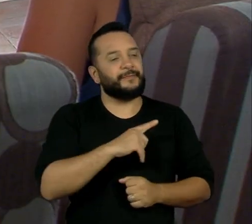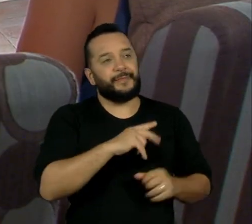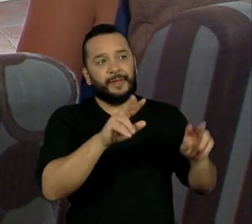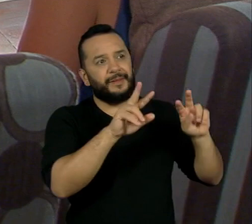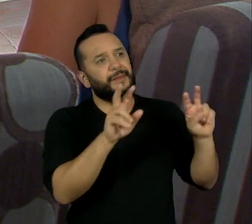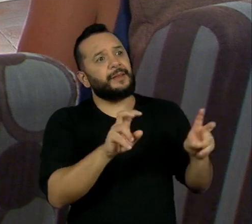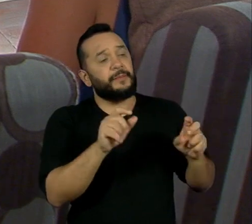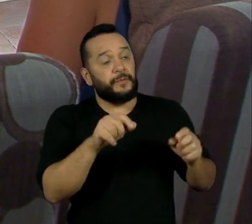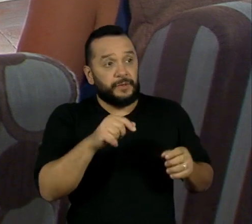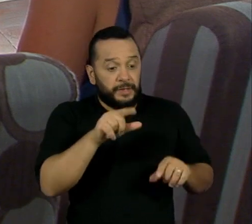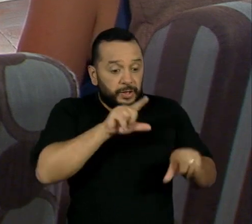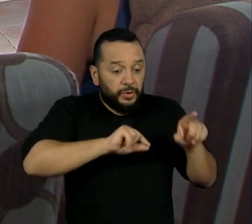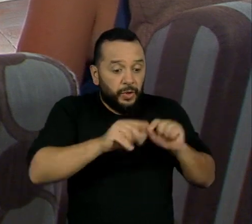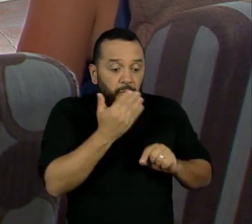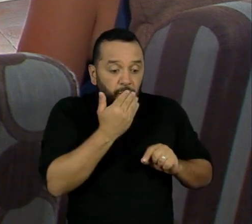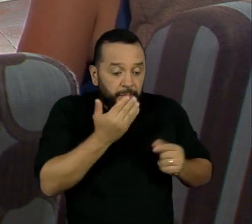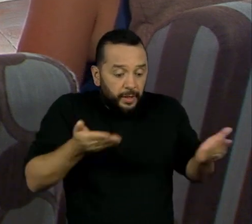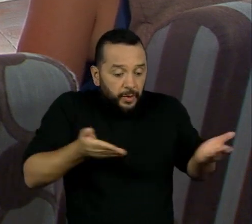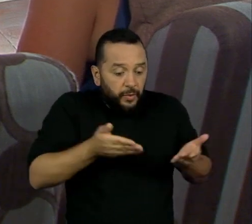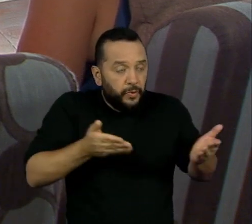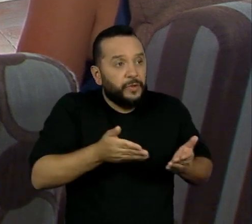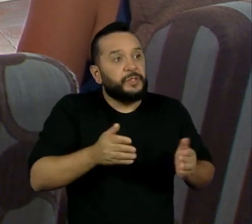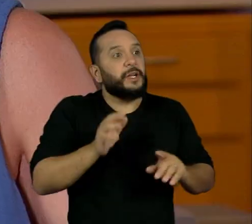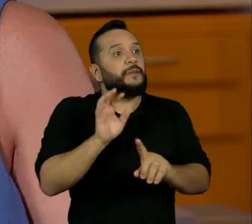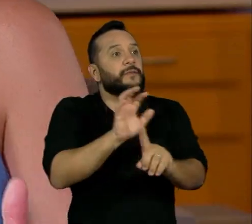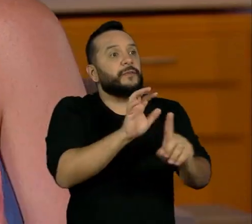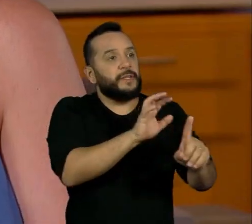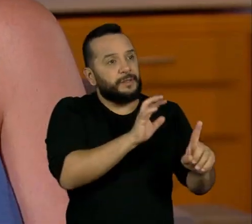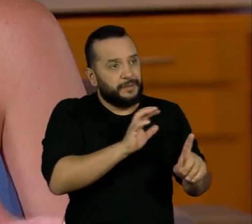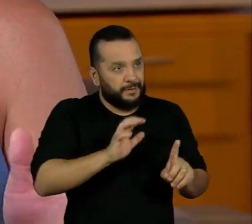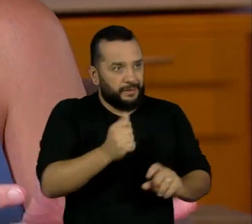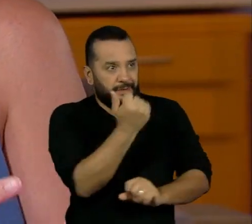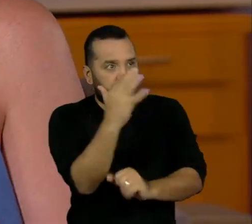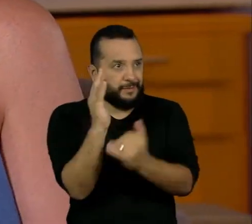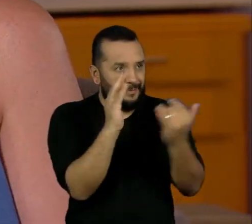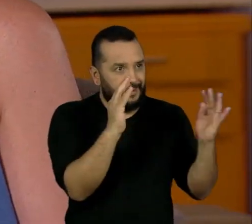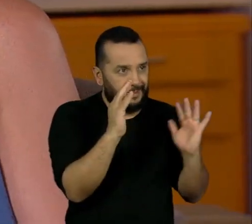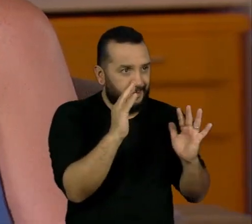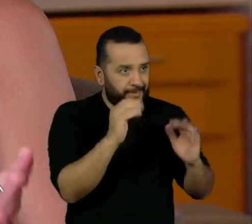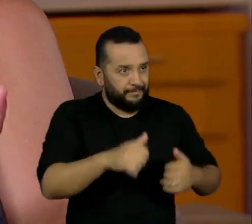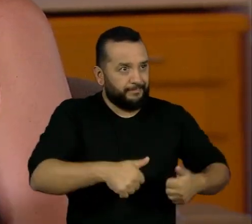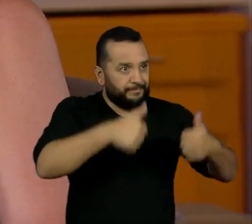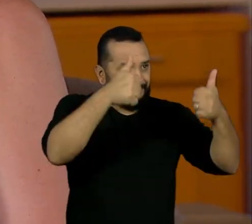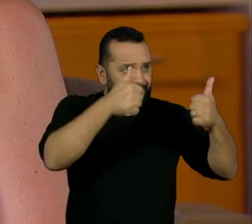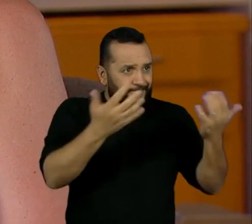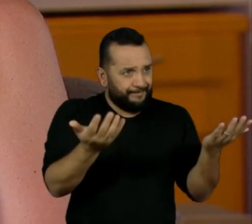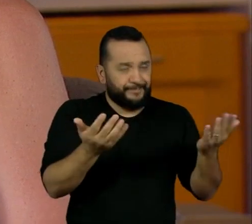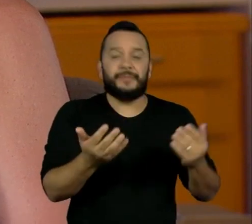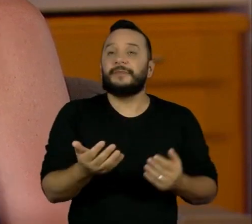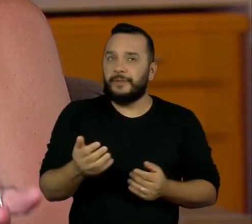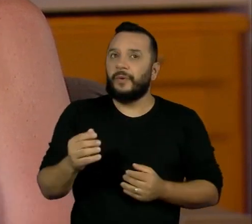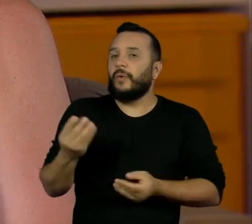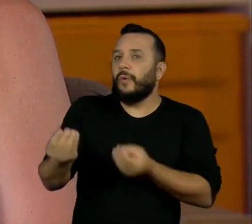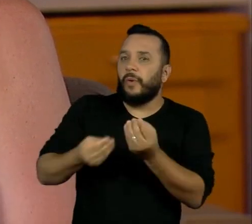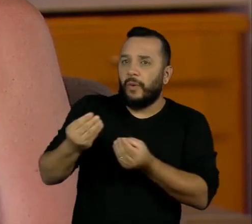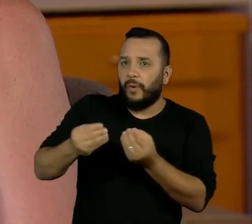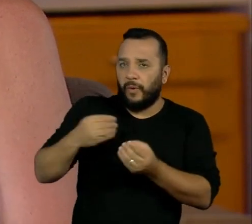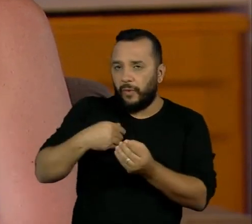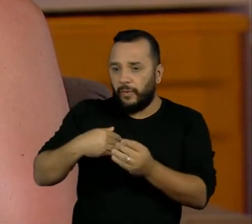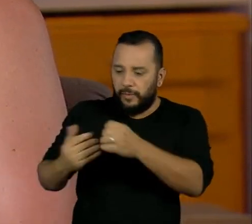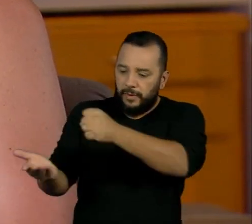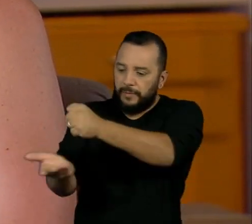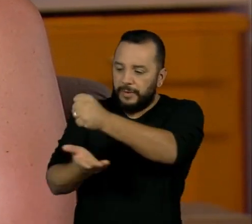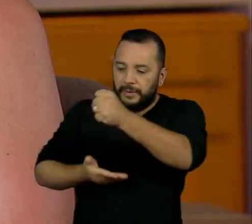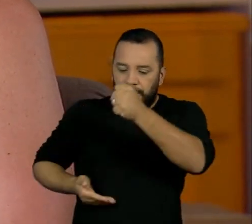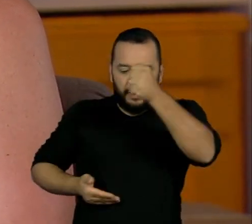o que você coloca no seu prato pode mesmo mudar o planeta? Você saber como plantar, como colher, quem colheu, como é que